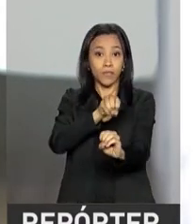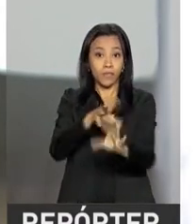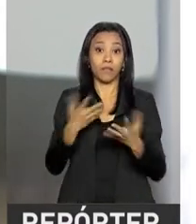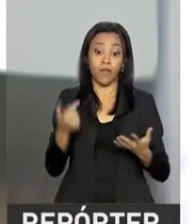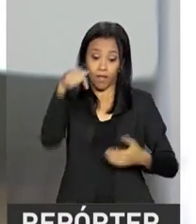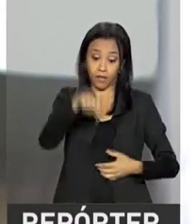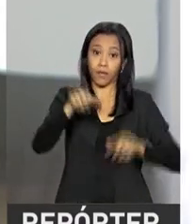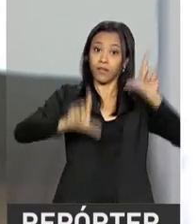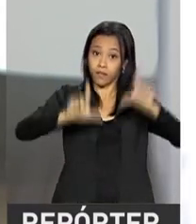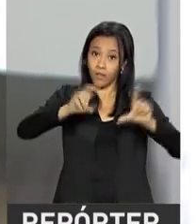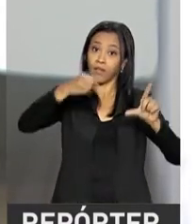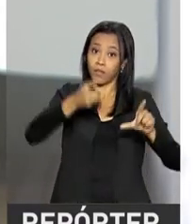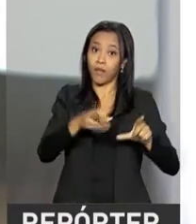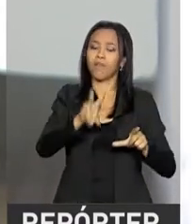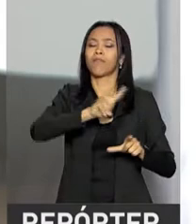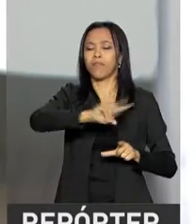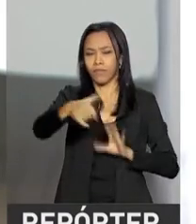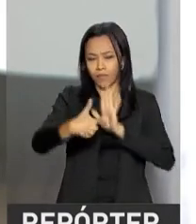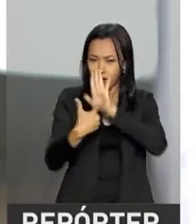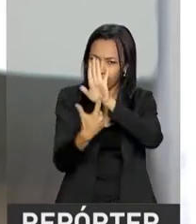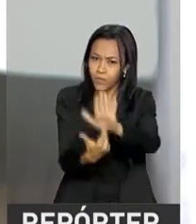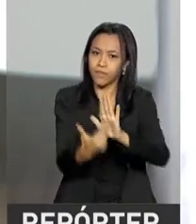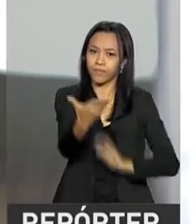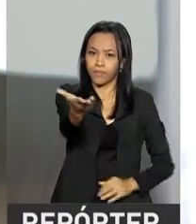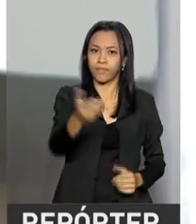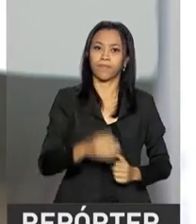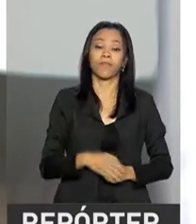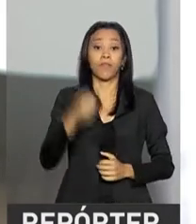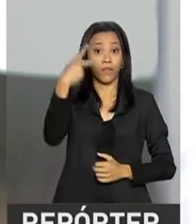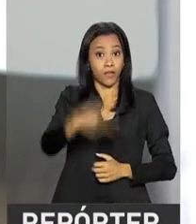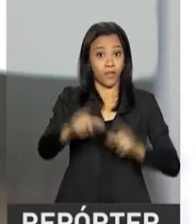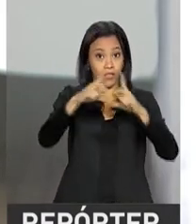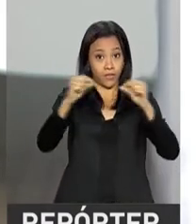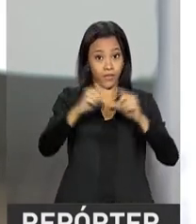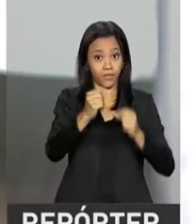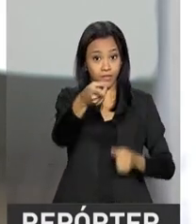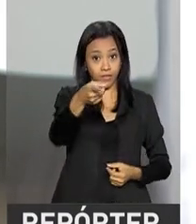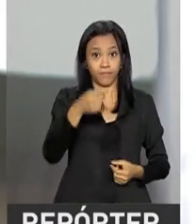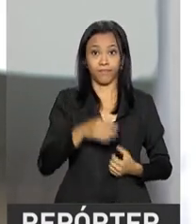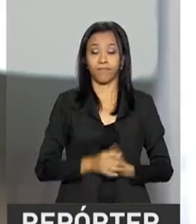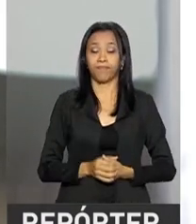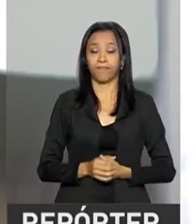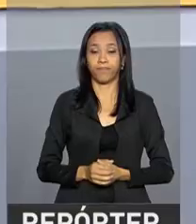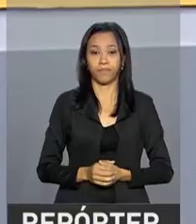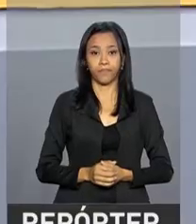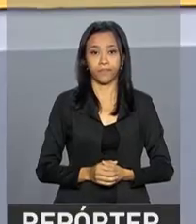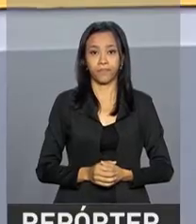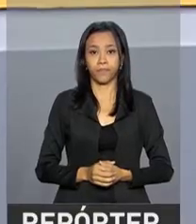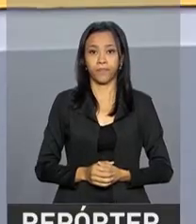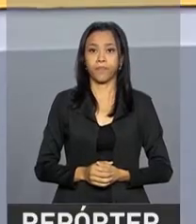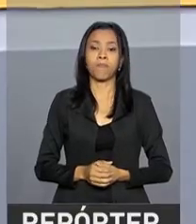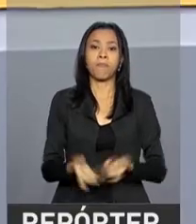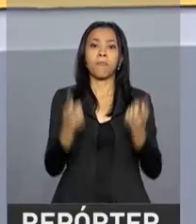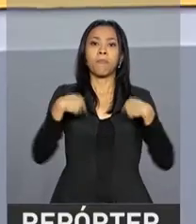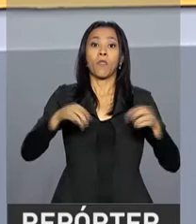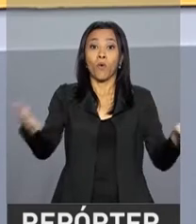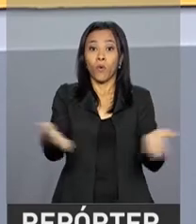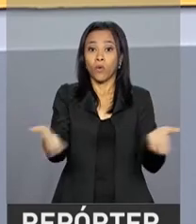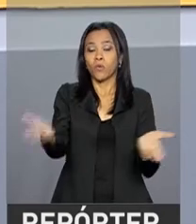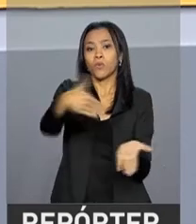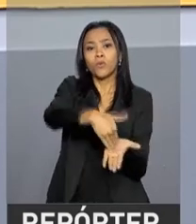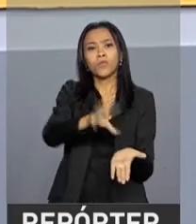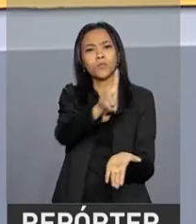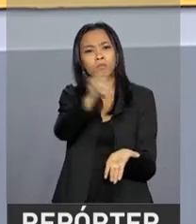a nbr vai transmitir a cerimônia ao vivo de brasília gabriela noronha hoje é o último dia